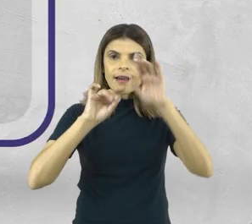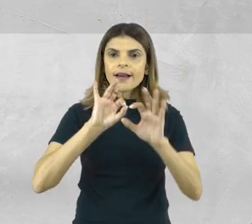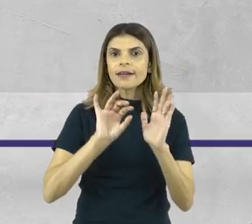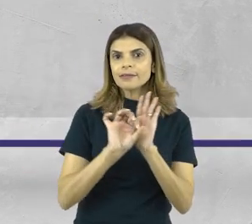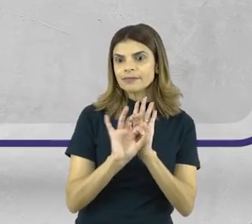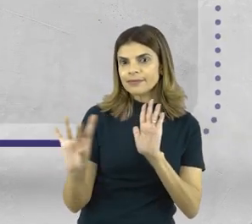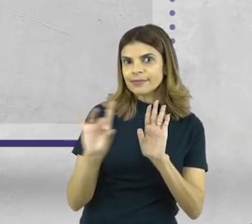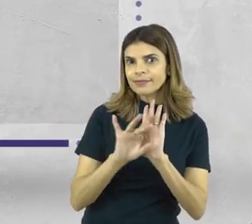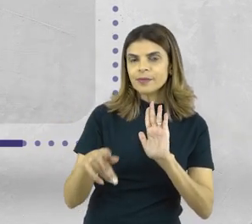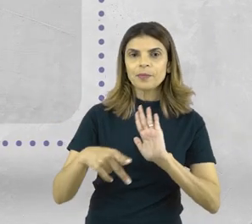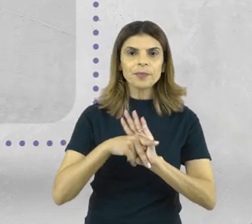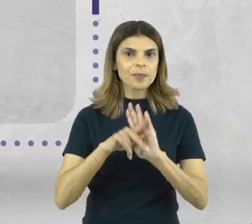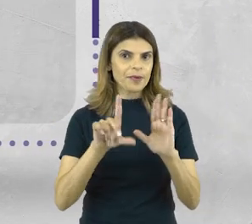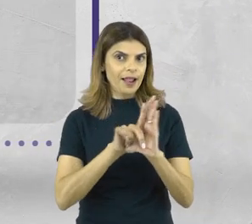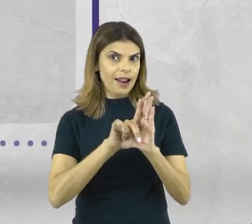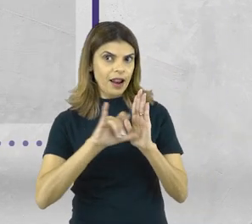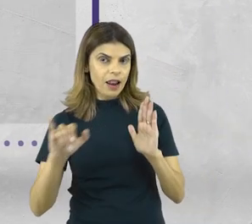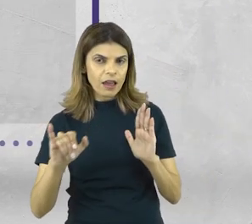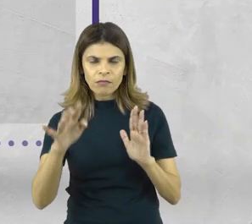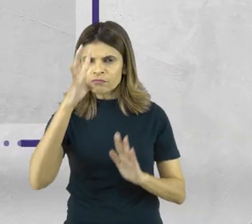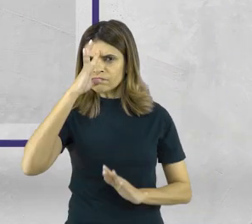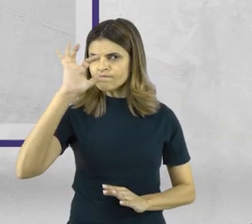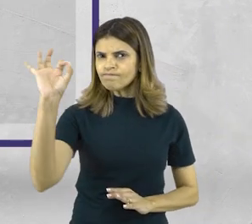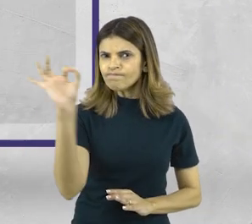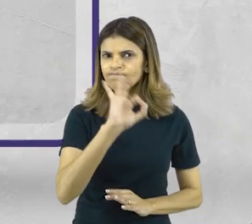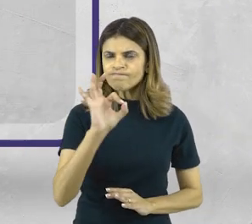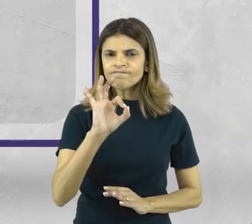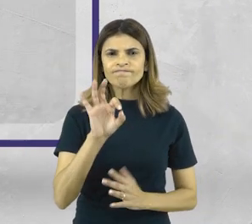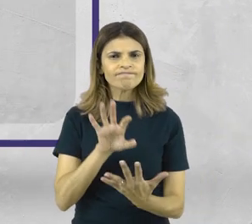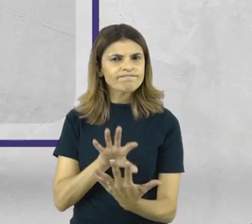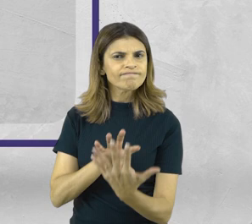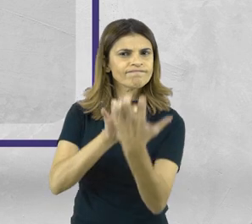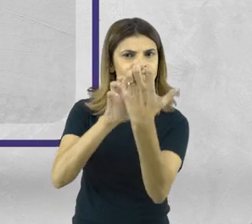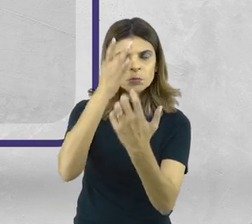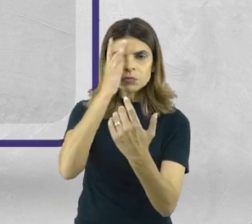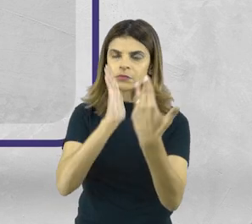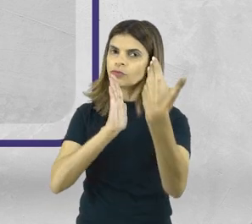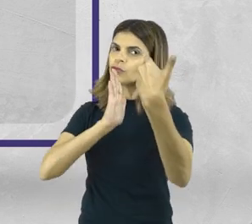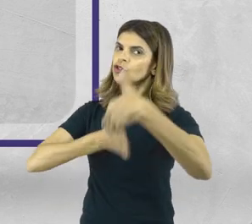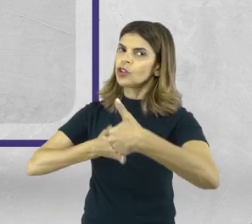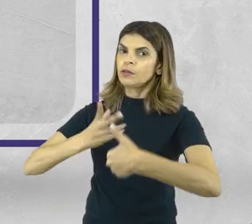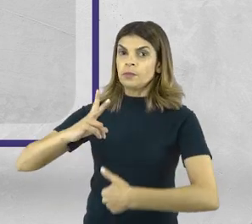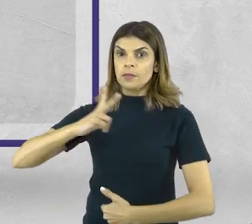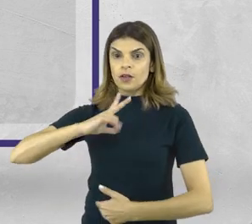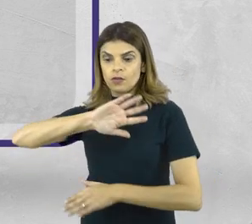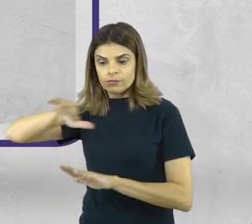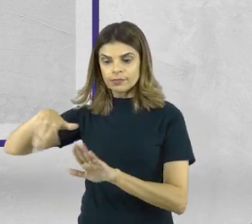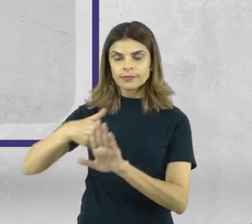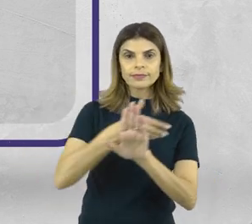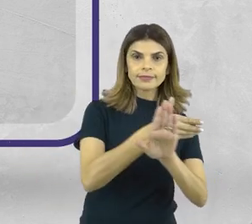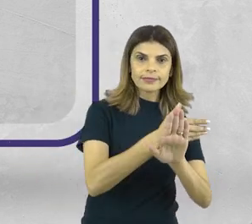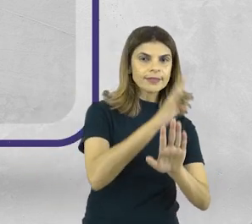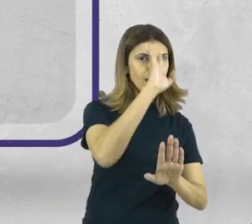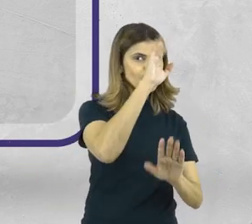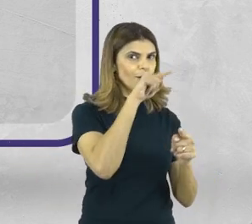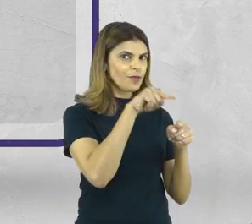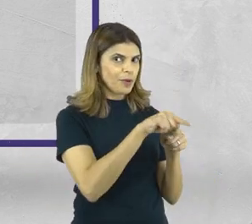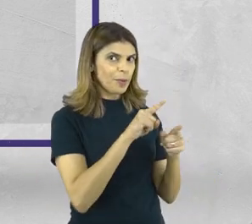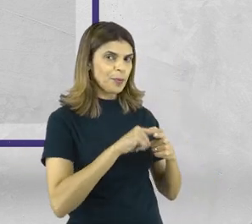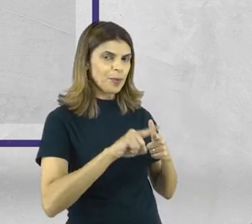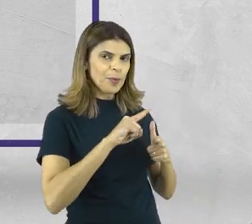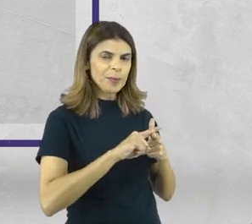lei. Em caso de desentendimento com alguém, procure diretamente a pessoa para resolver o problema.